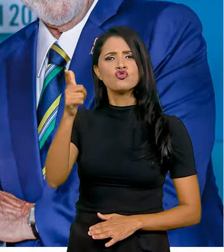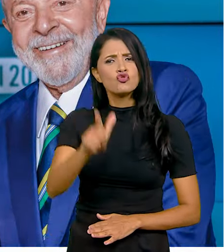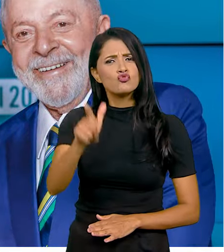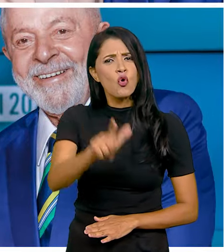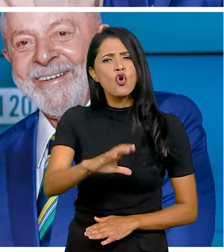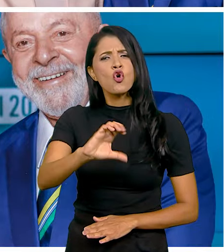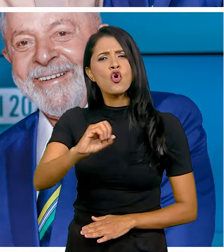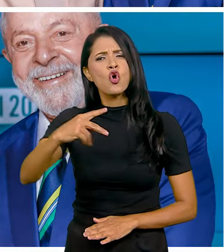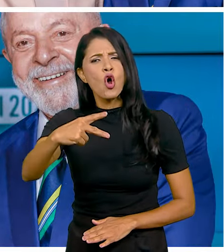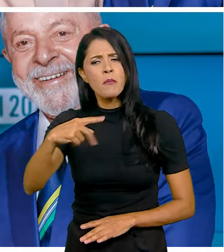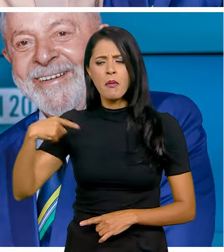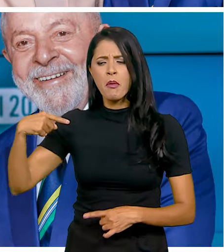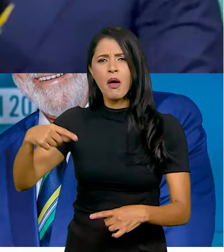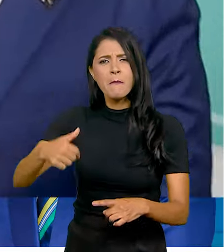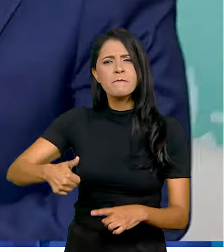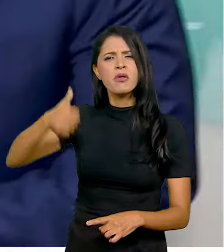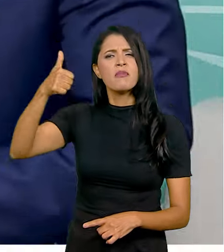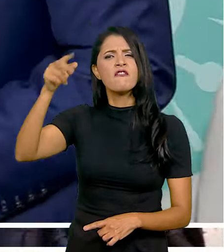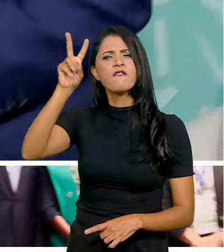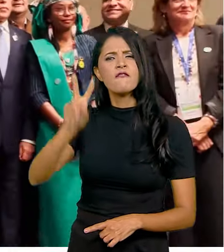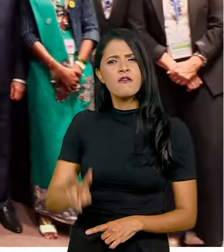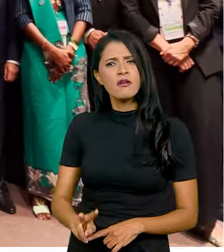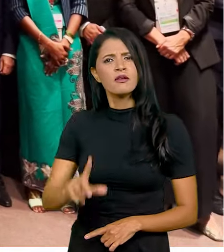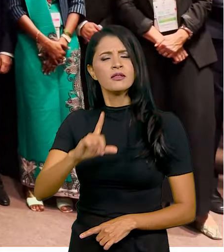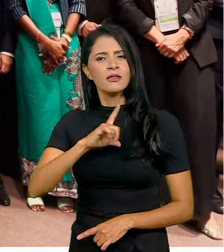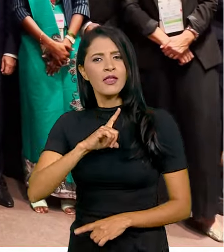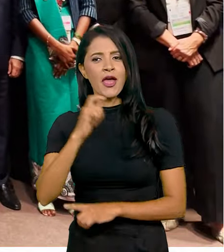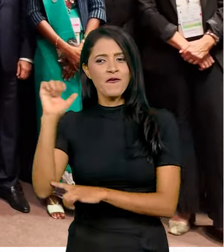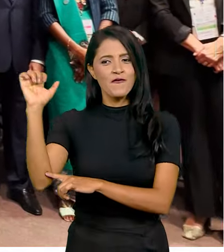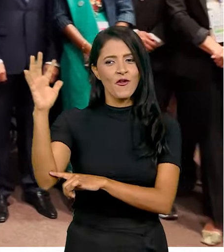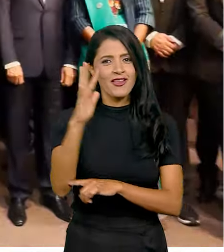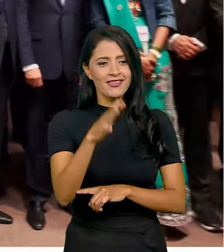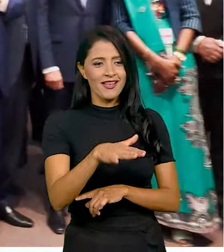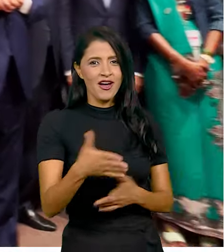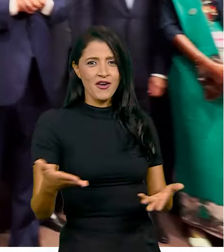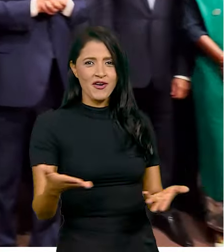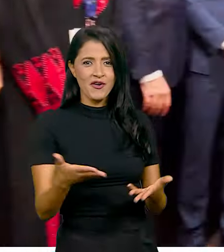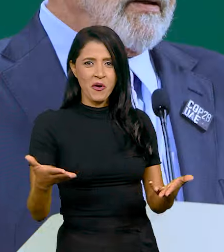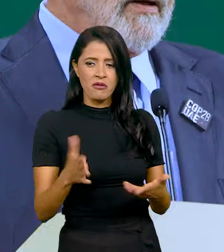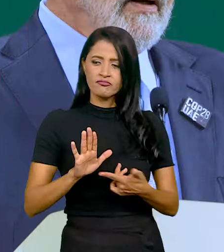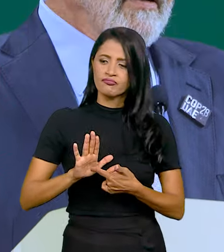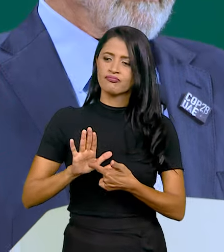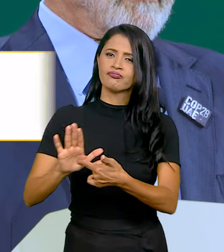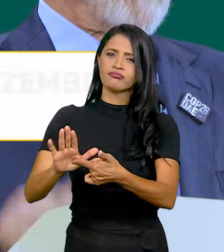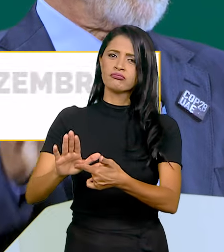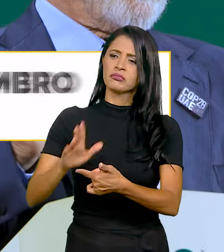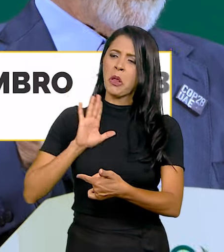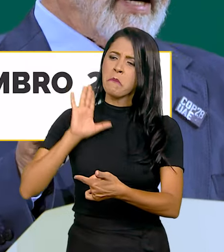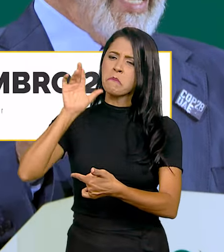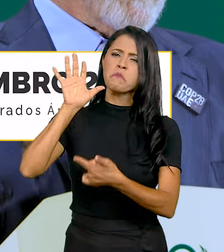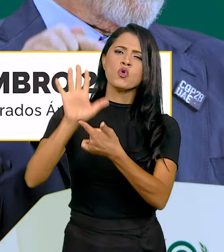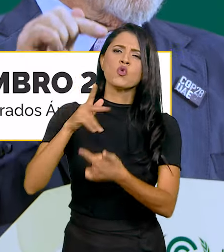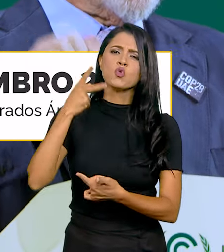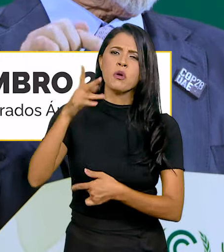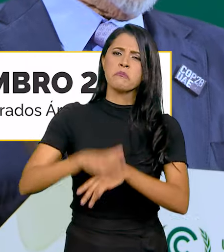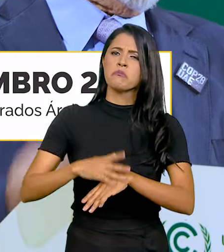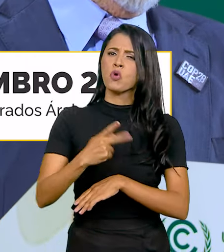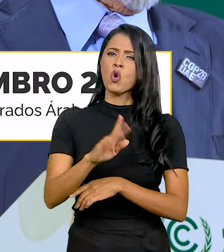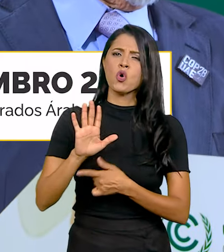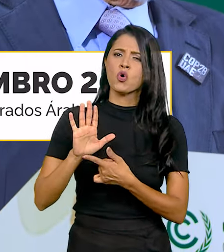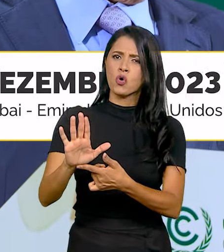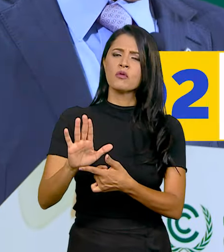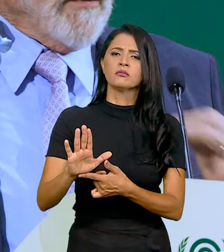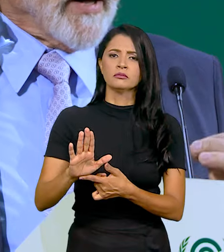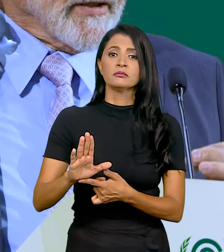28 edições da COP, para que pela primeira vez a floresta viesse falar por si